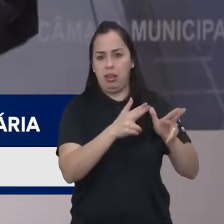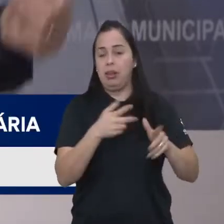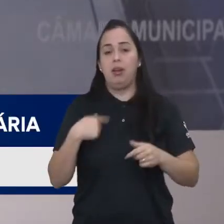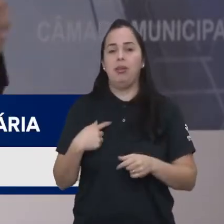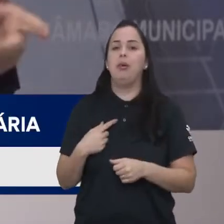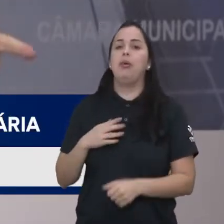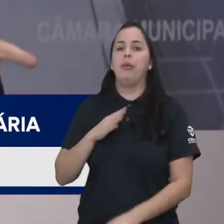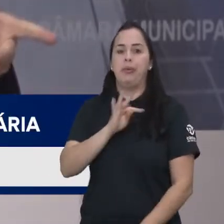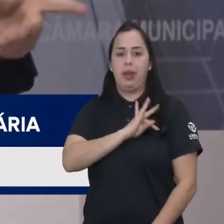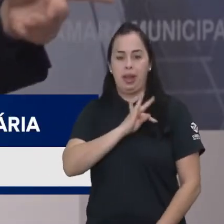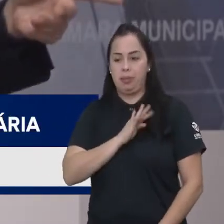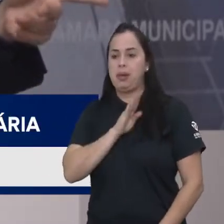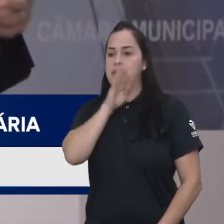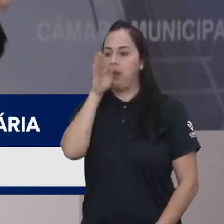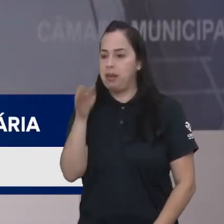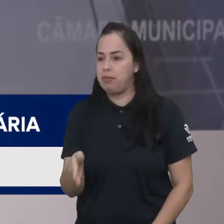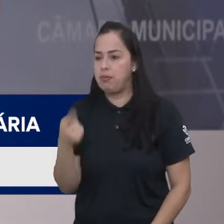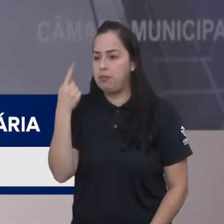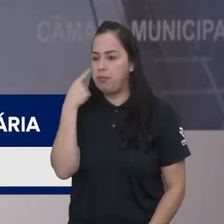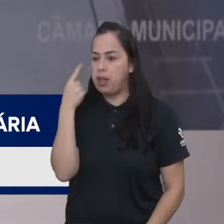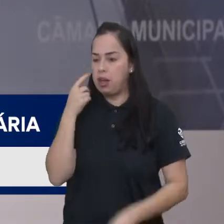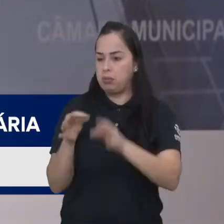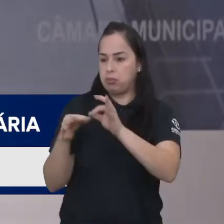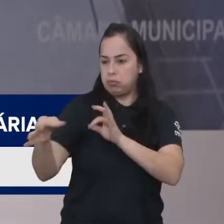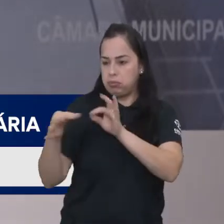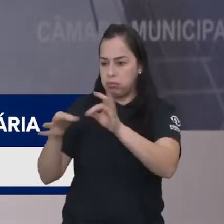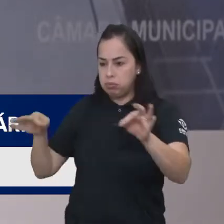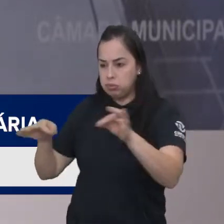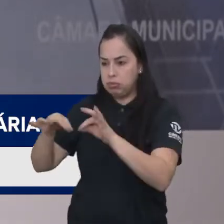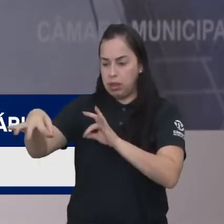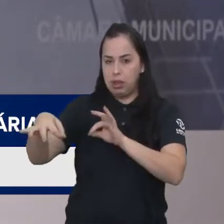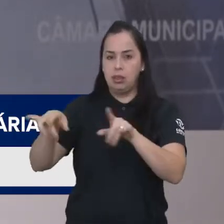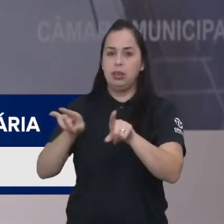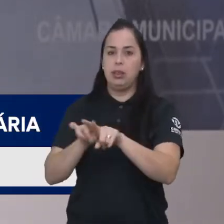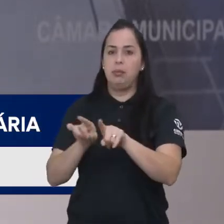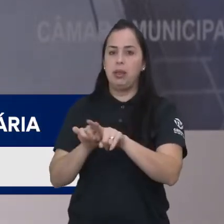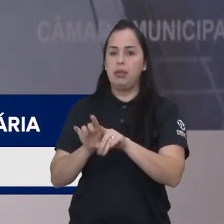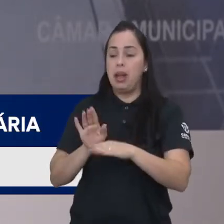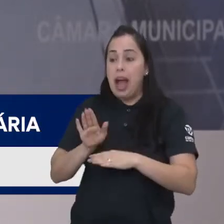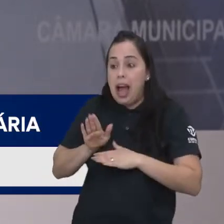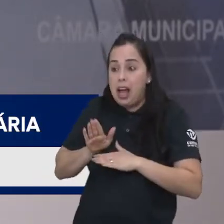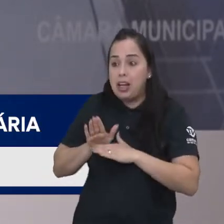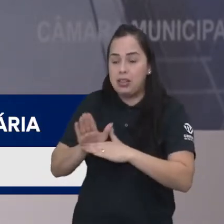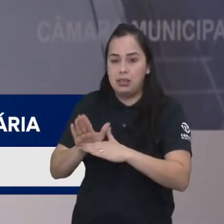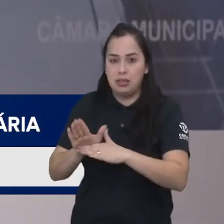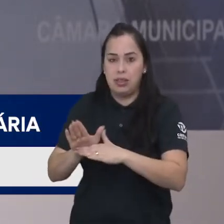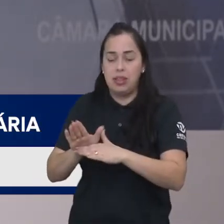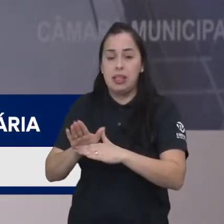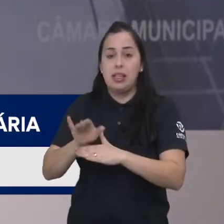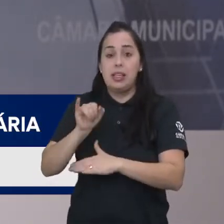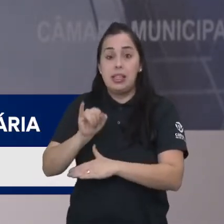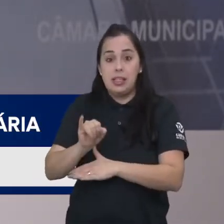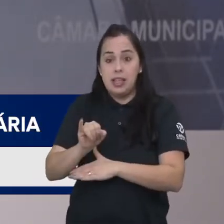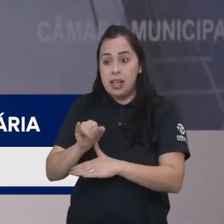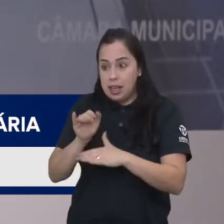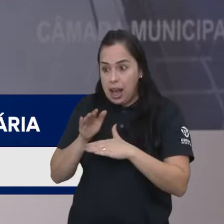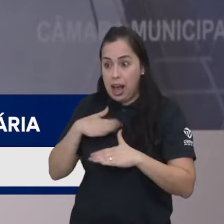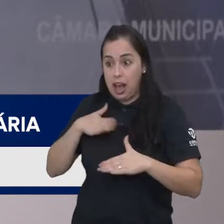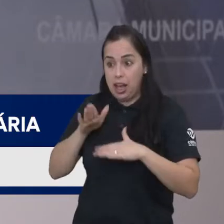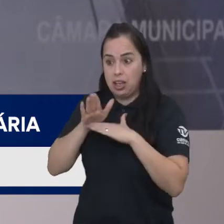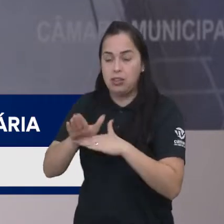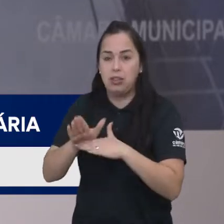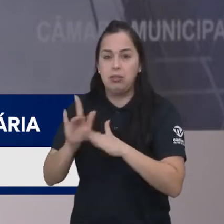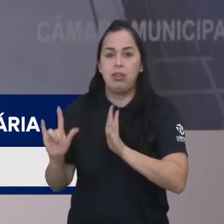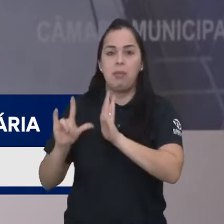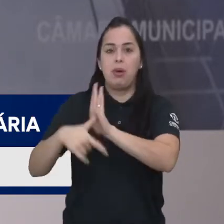tem que ir lá, ver, medir, você teria que ter um sistema de assistência técnica à população de baixa renda. Você eliminaria, porque muitos dos riscos é